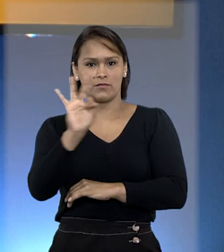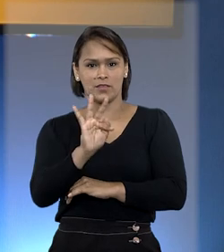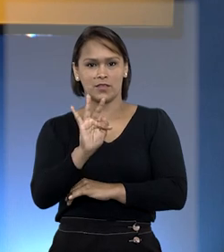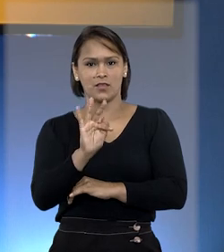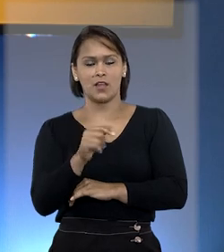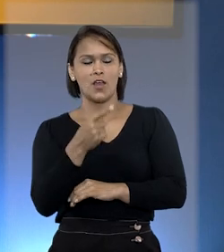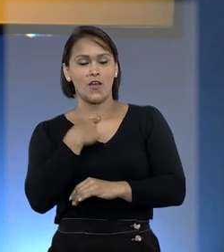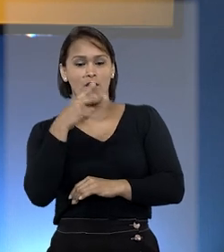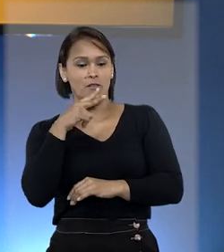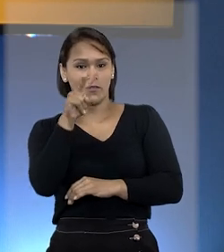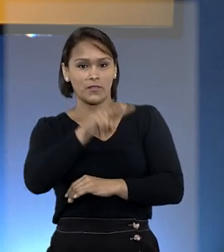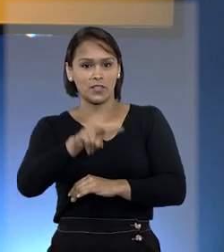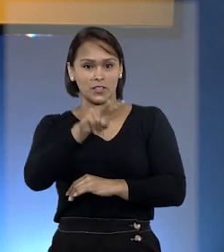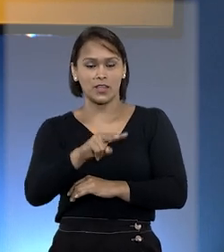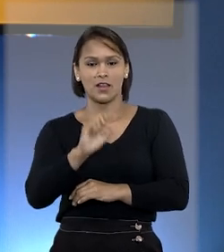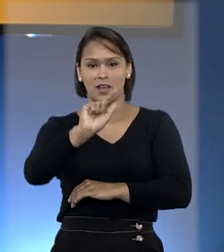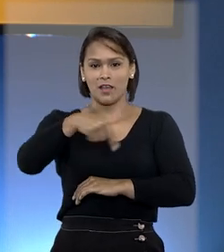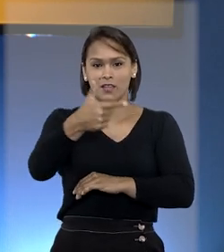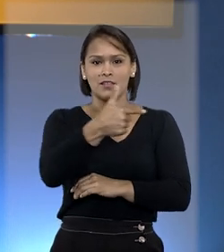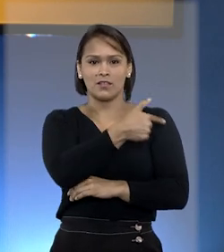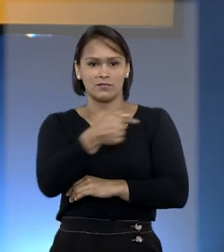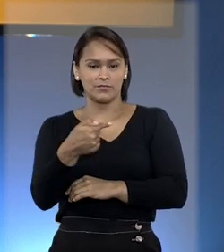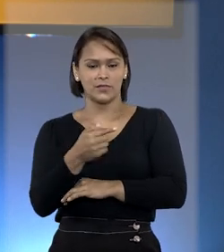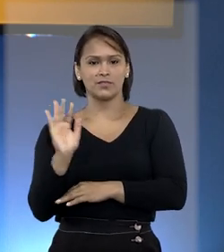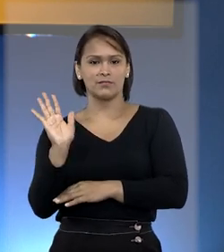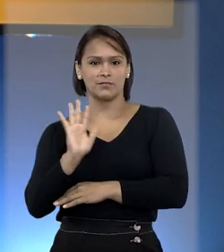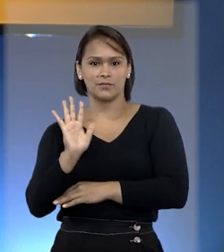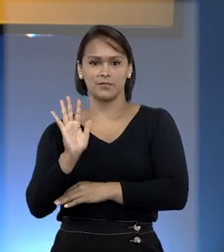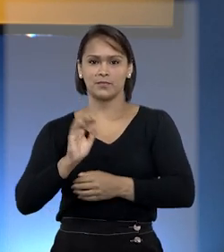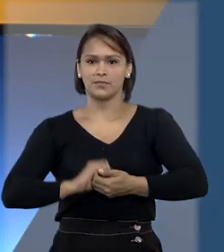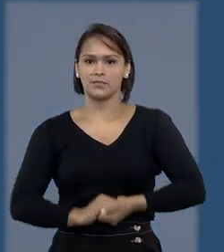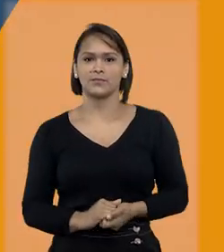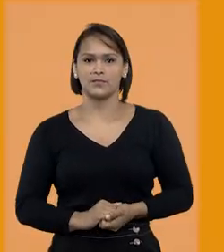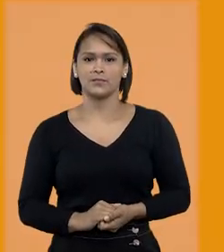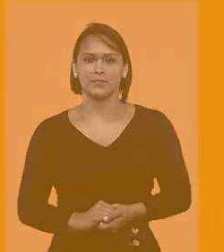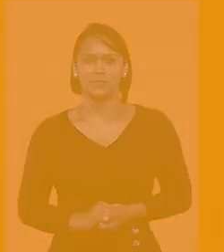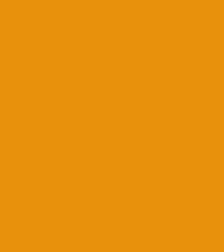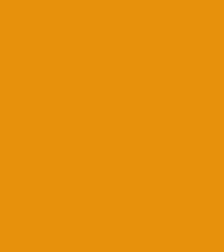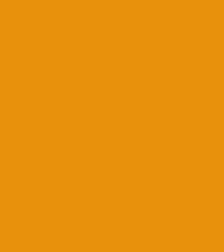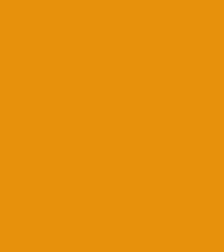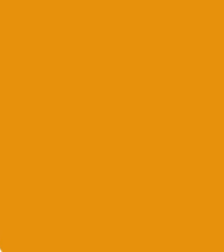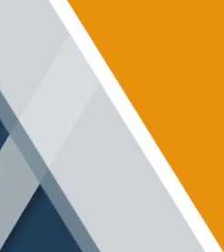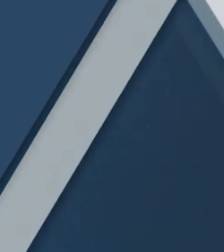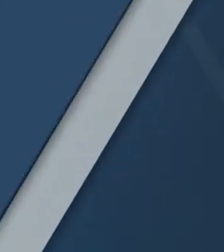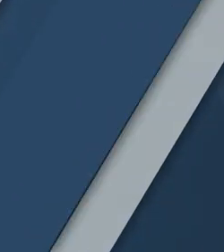federais confere lá até semana que vem tchau tchau tchau